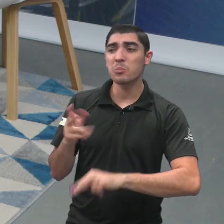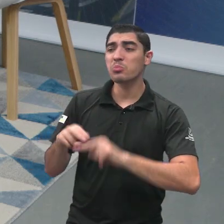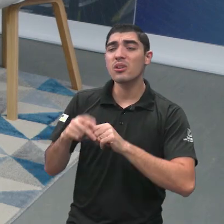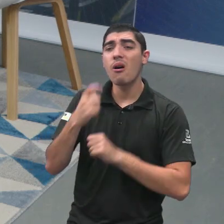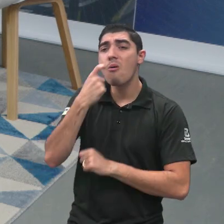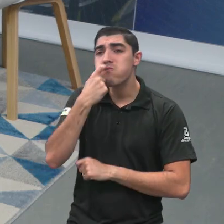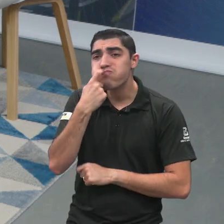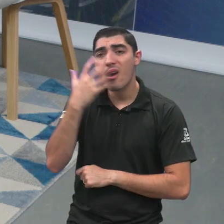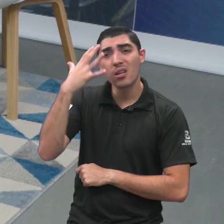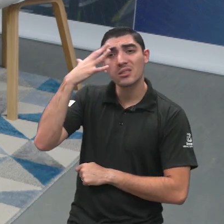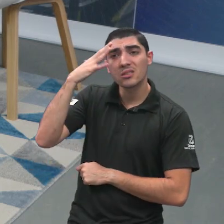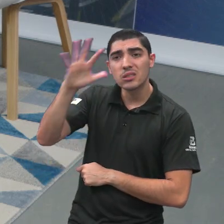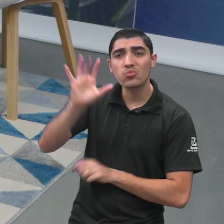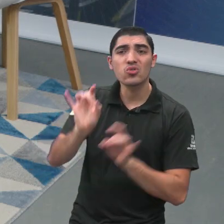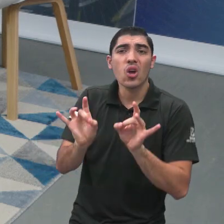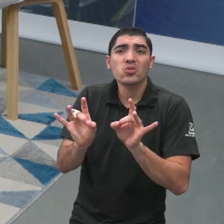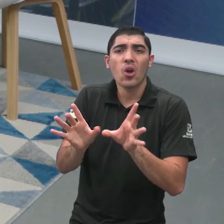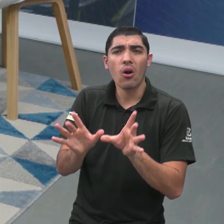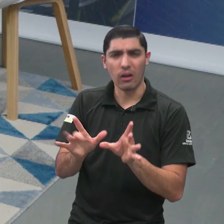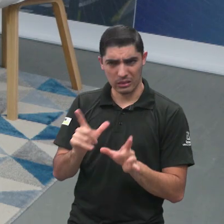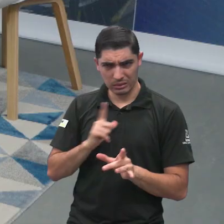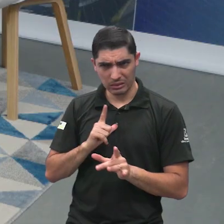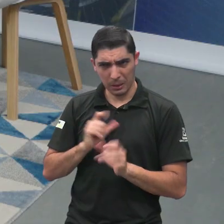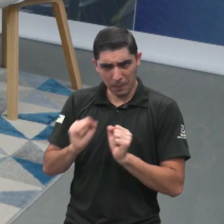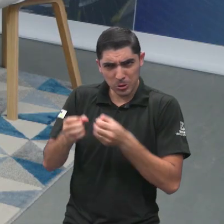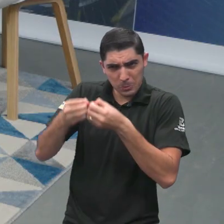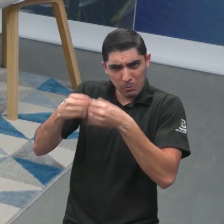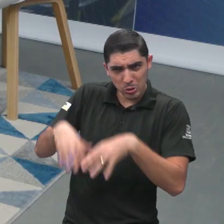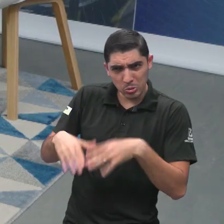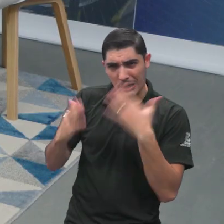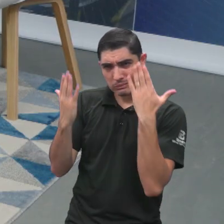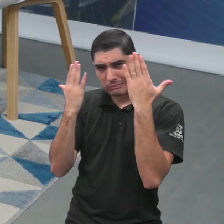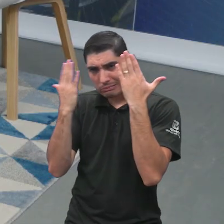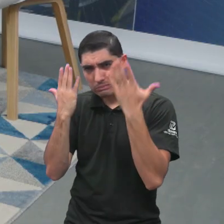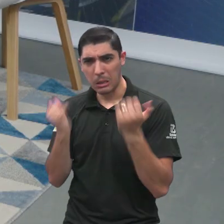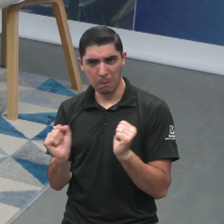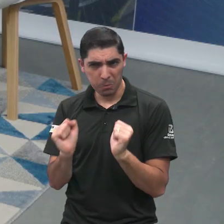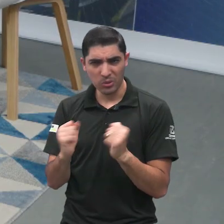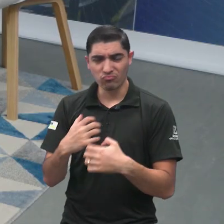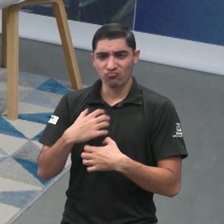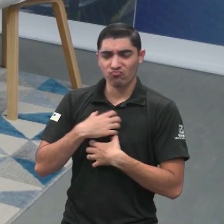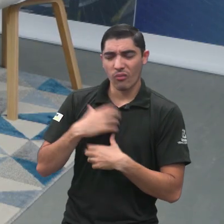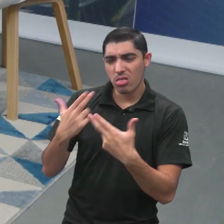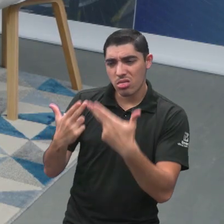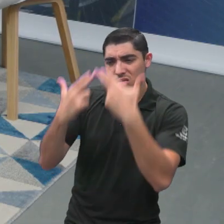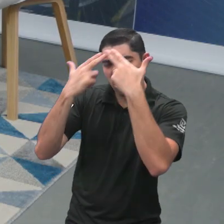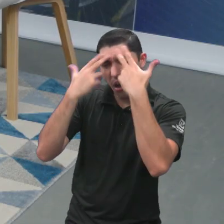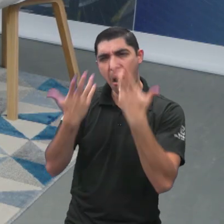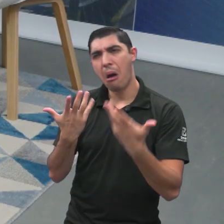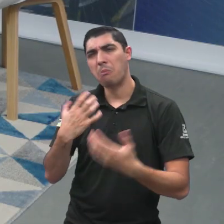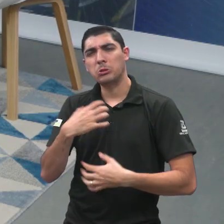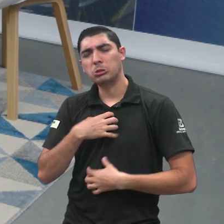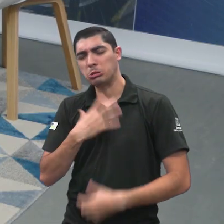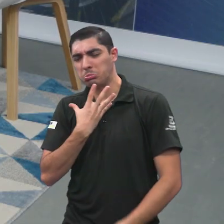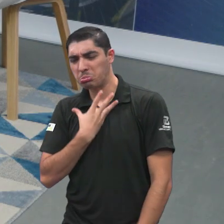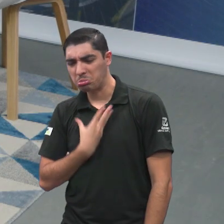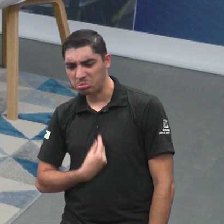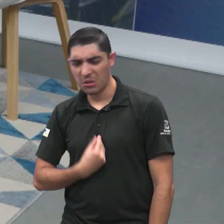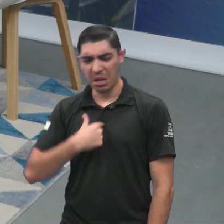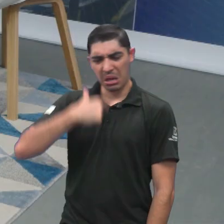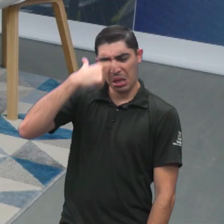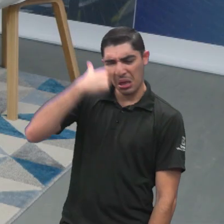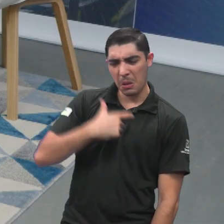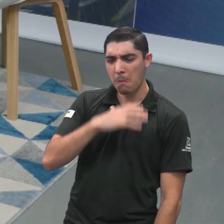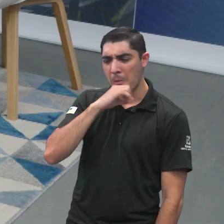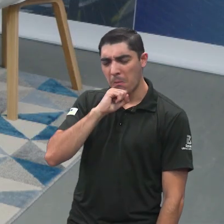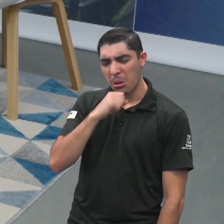curta, né? É uma dúvida. E isso pode gerar uma frustração, uma sensação de incompetência paterna